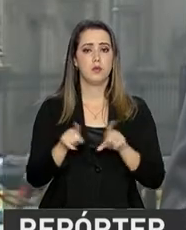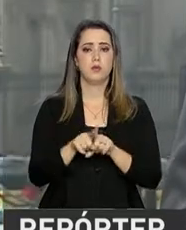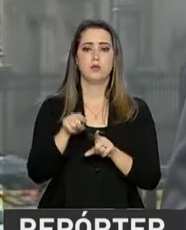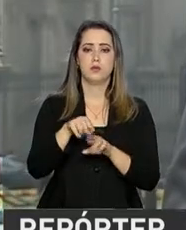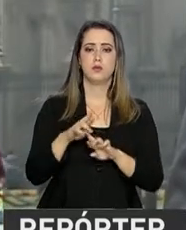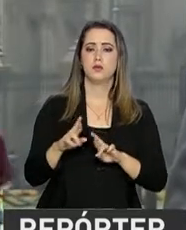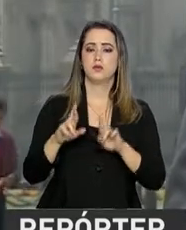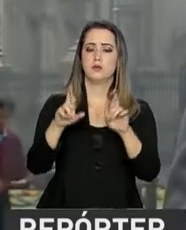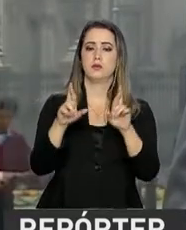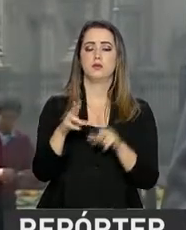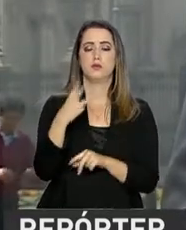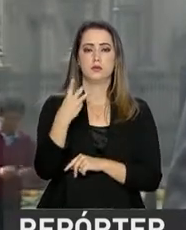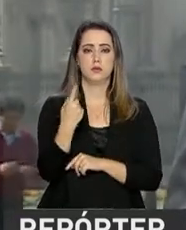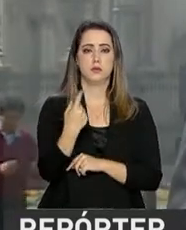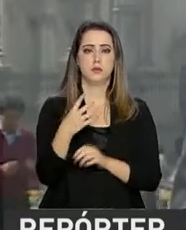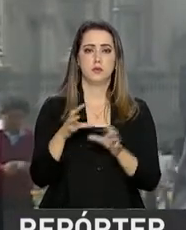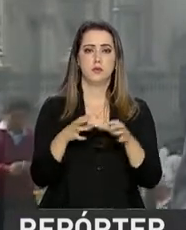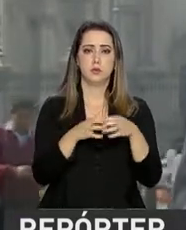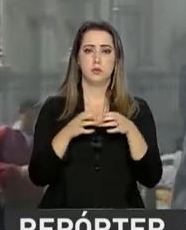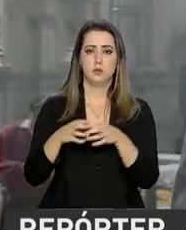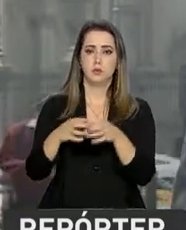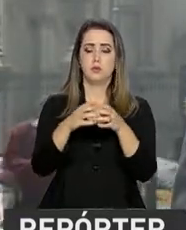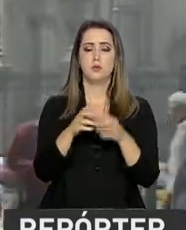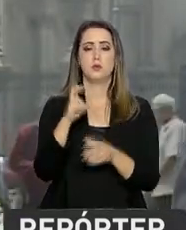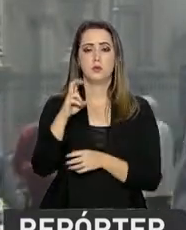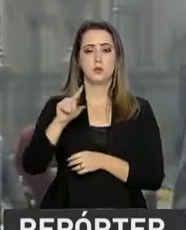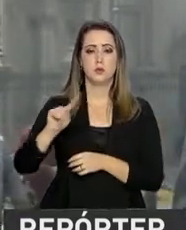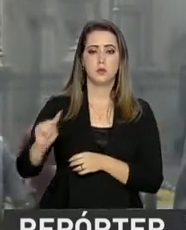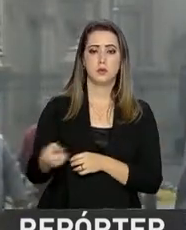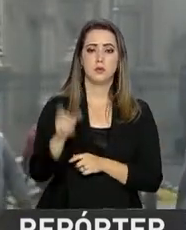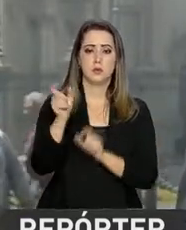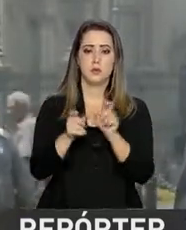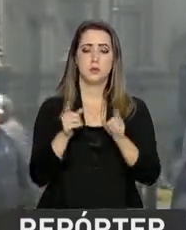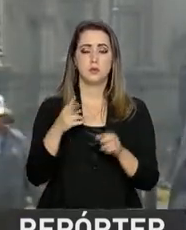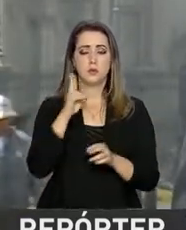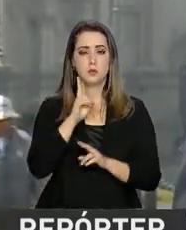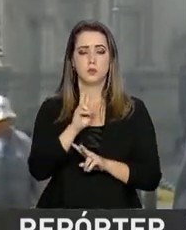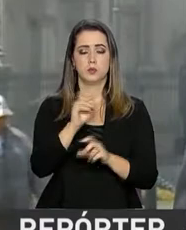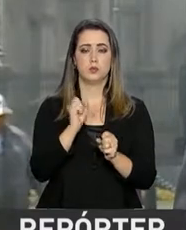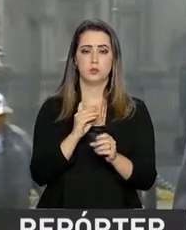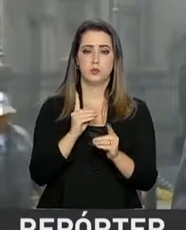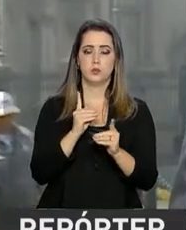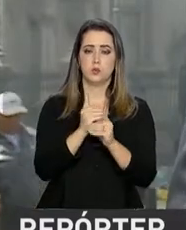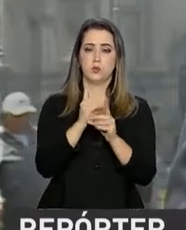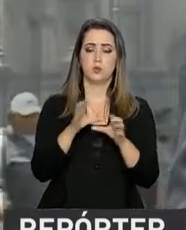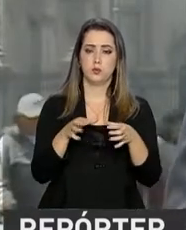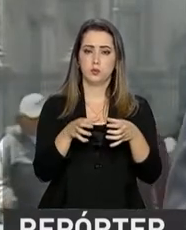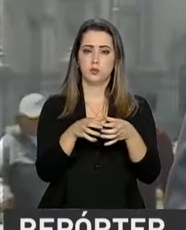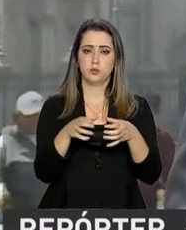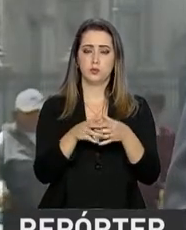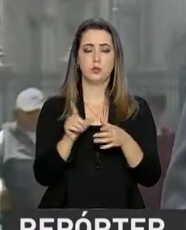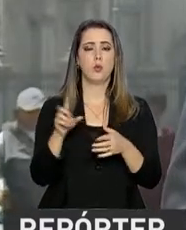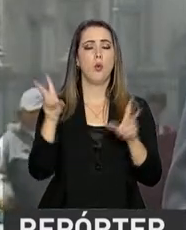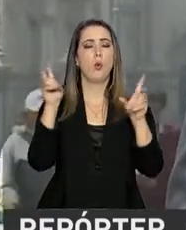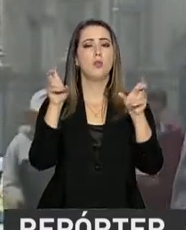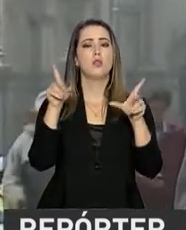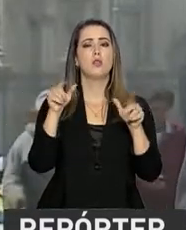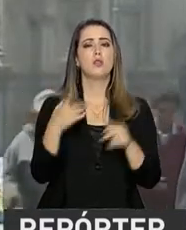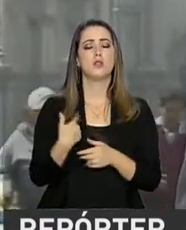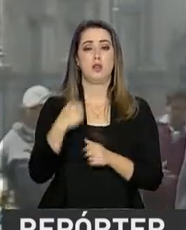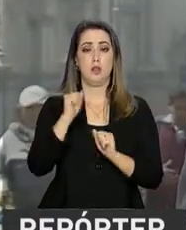esperadas 31 delegações e 5 mil pessoas para acompanhar a cúpula. O tema central desta edição é